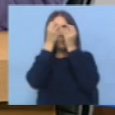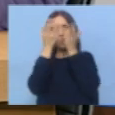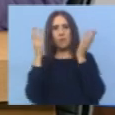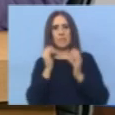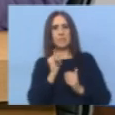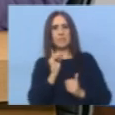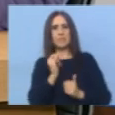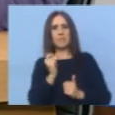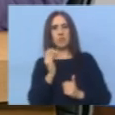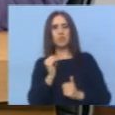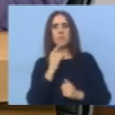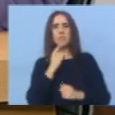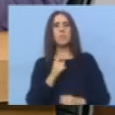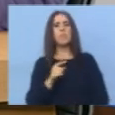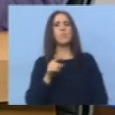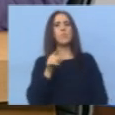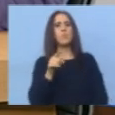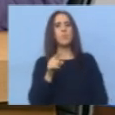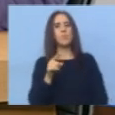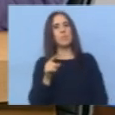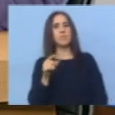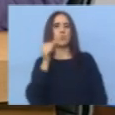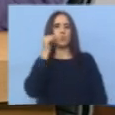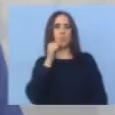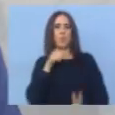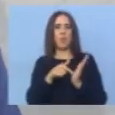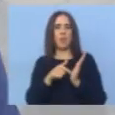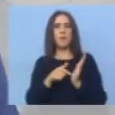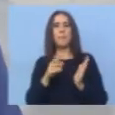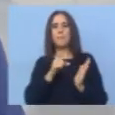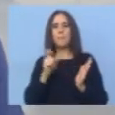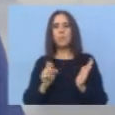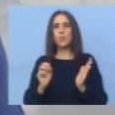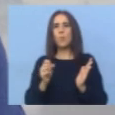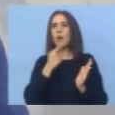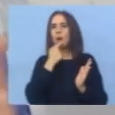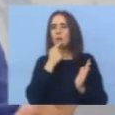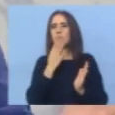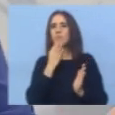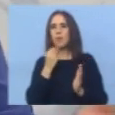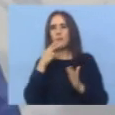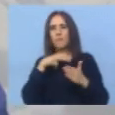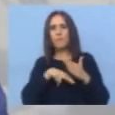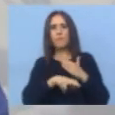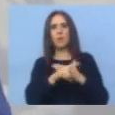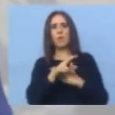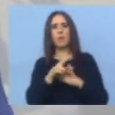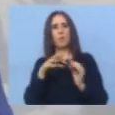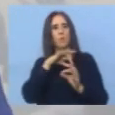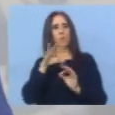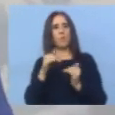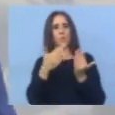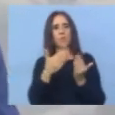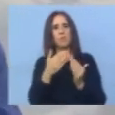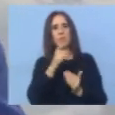diz, eles dizem que é o Sudão que fala, não traz paz enquanto não fores a Israel fazer uma oferenda, fazer paz